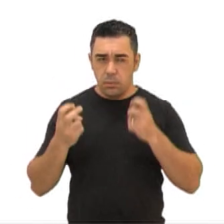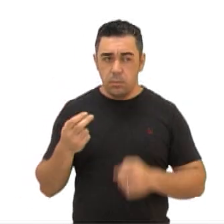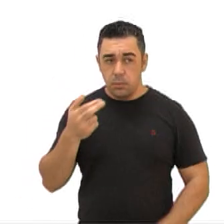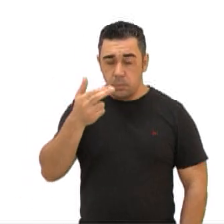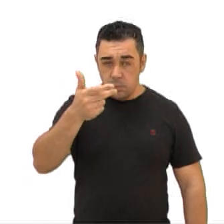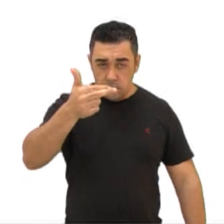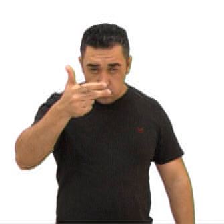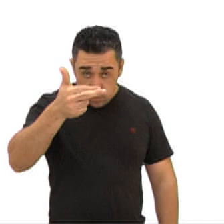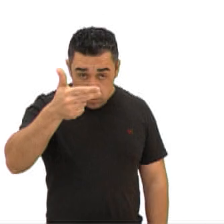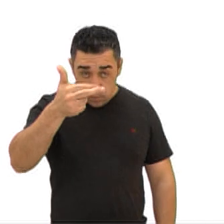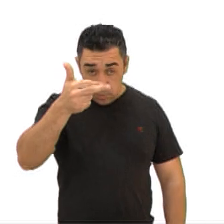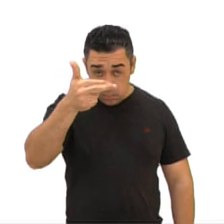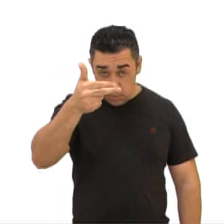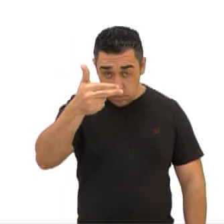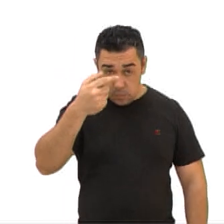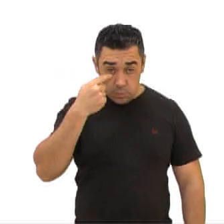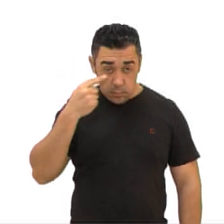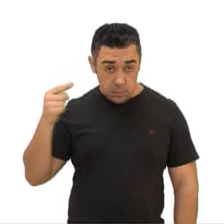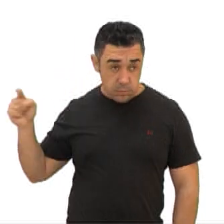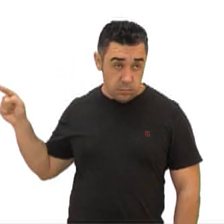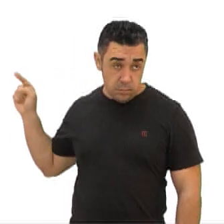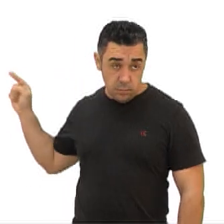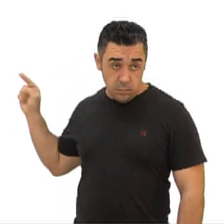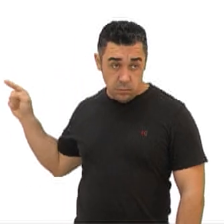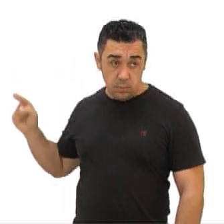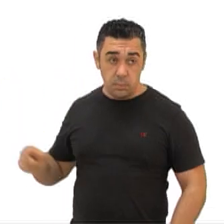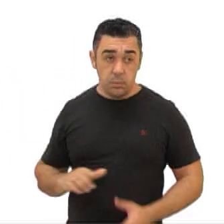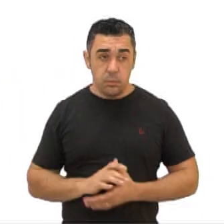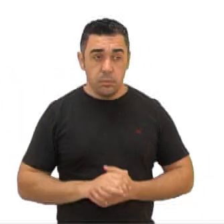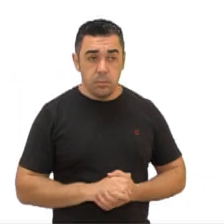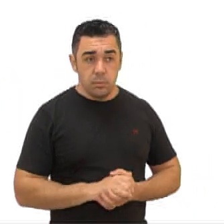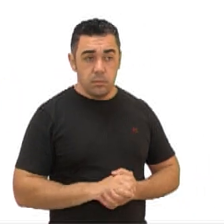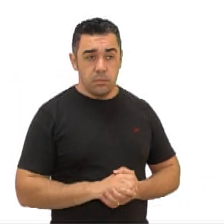no meio, tá? Está pequenininha, mas dá para você identificar.